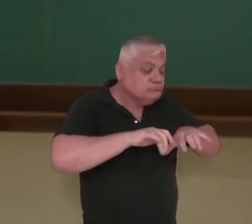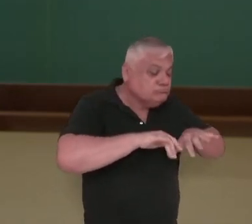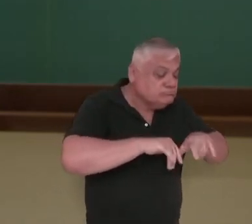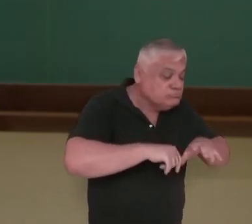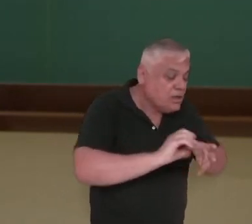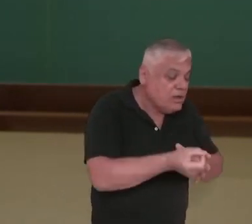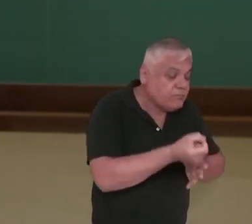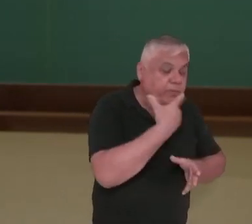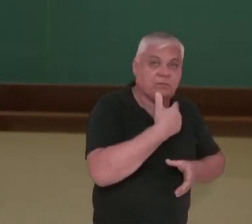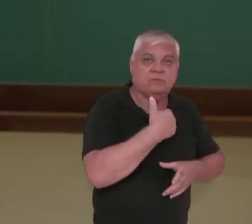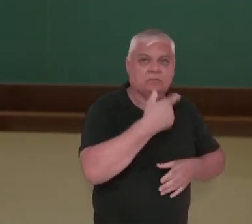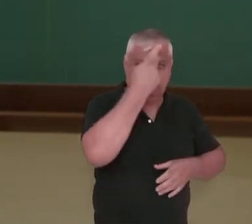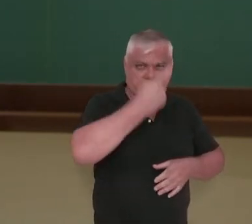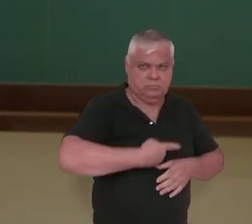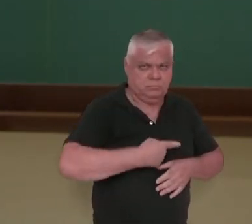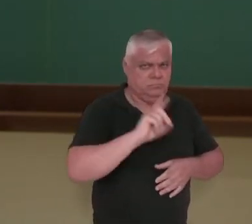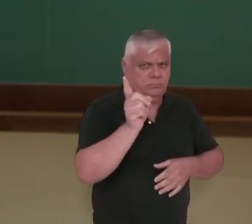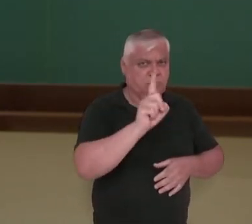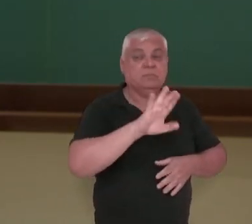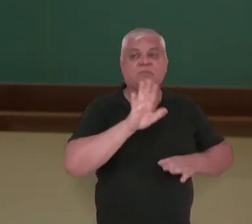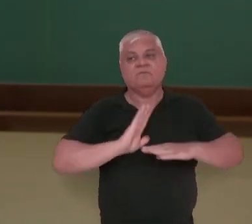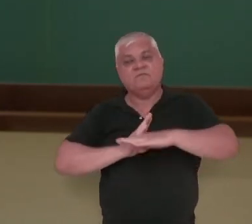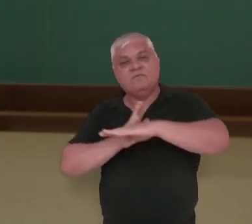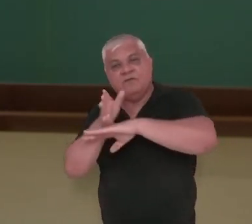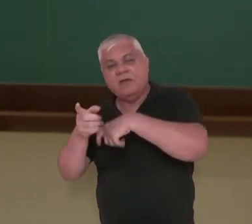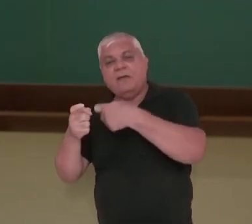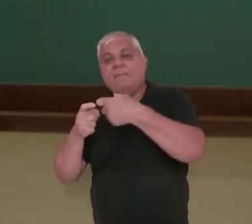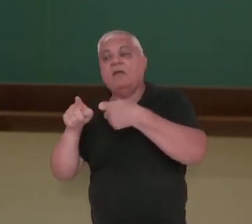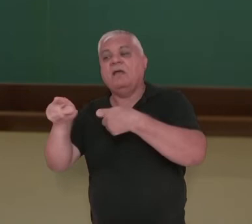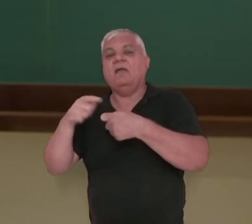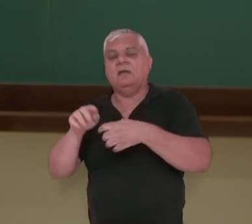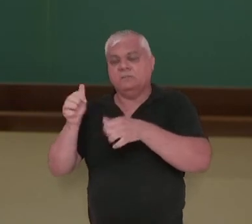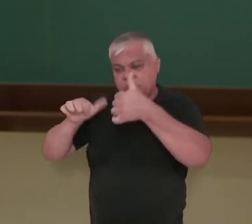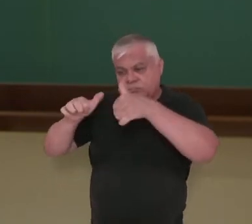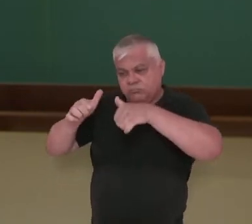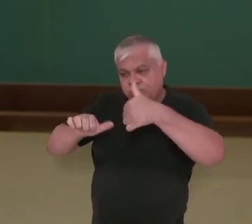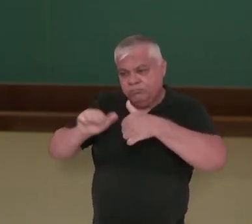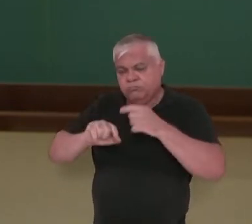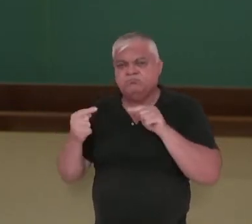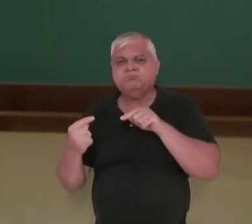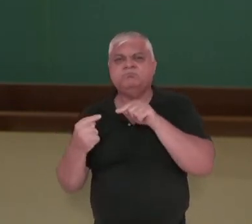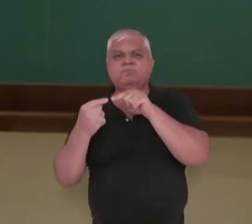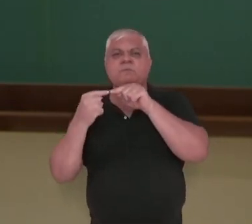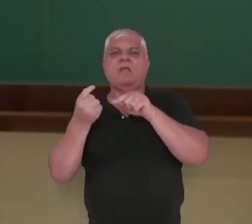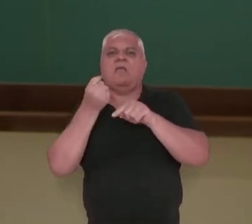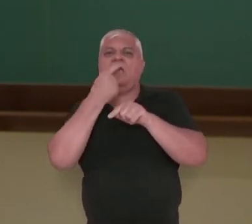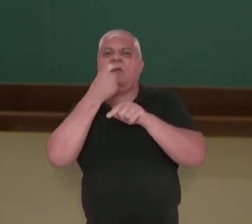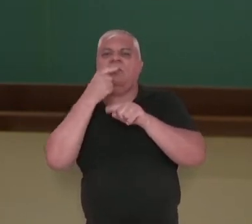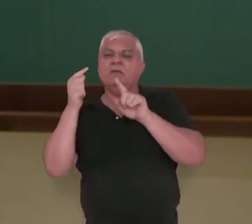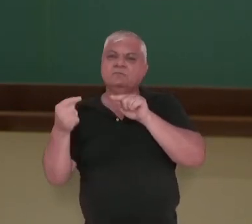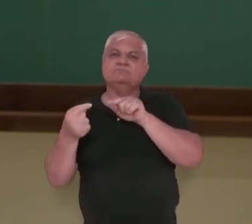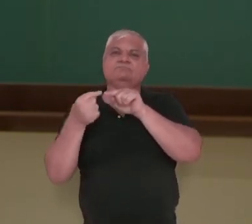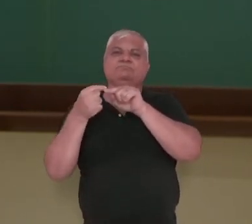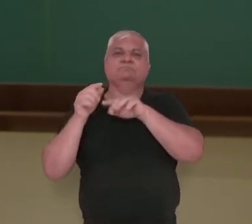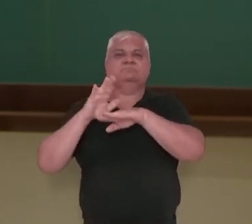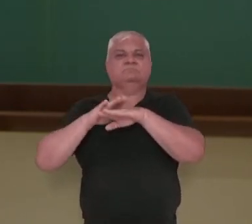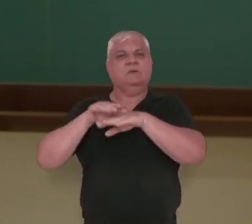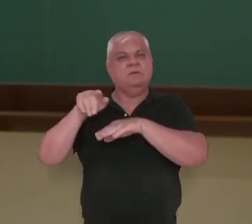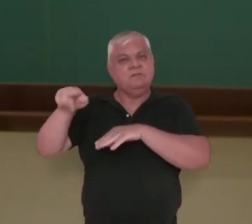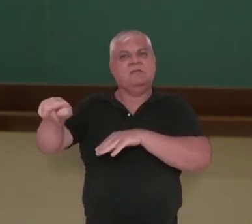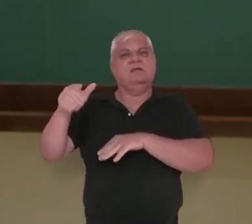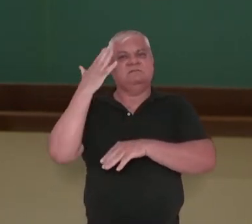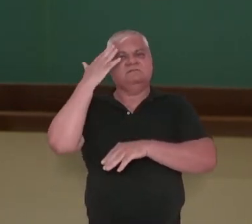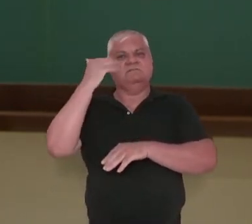tomando. Não, consulta o médico, ele vai prescrever qual é o medicamento correto. O antibiótico correto, se for, né, o uso do